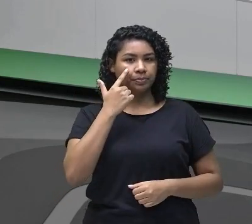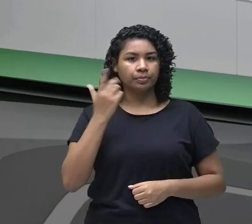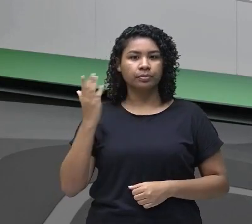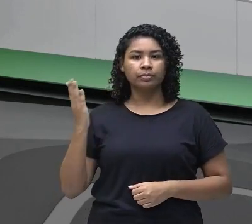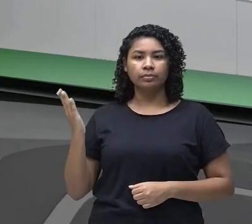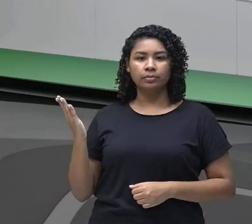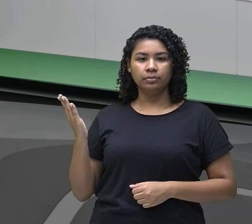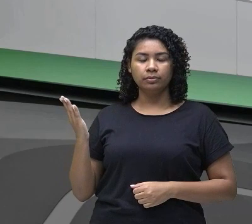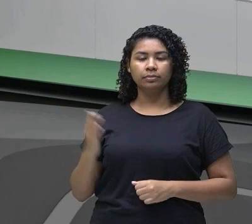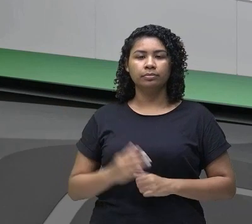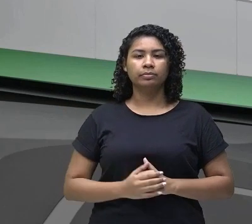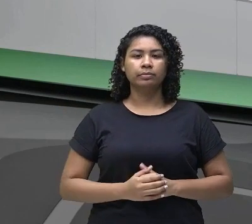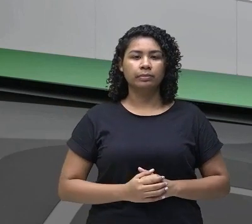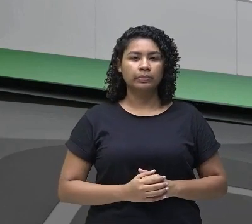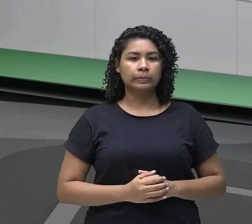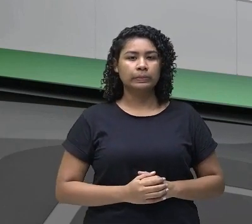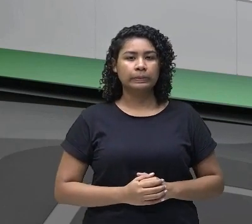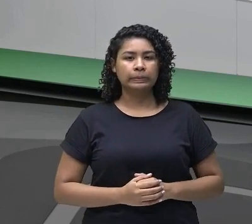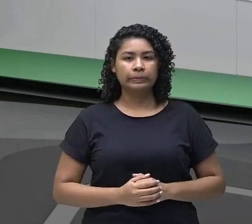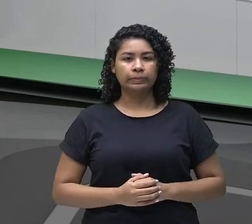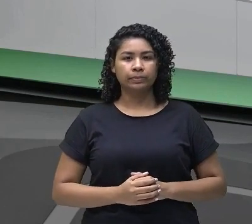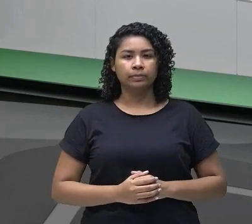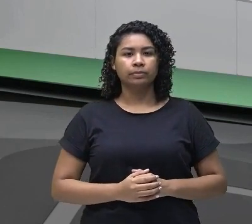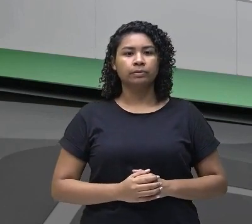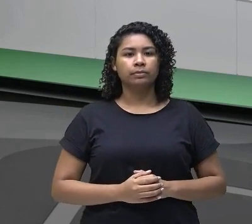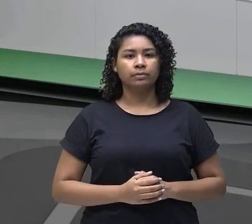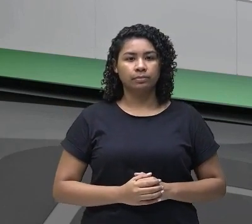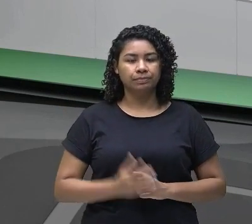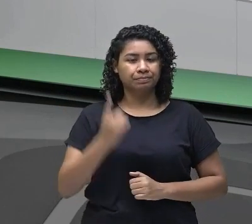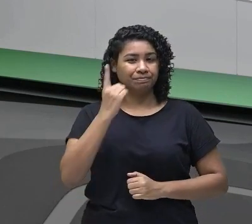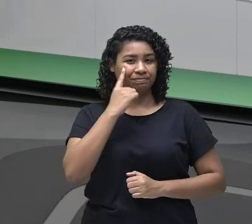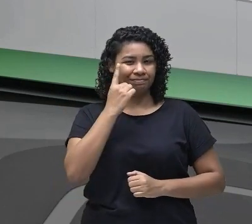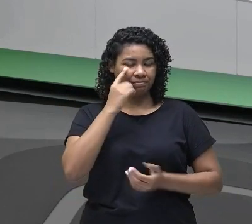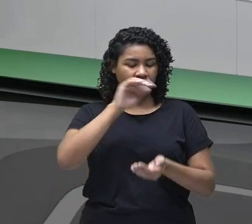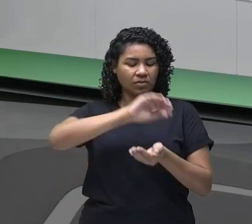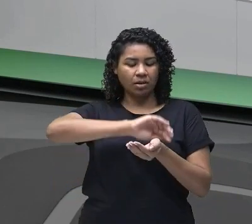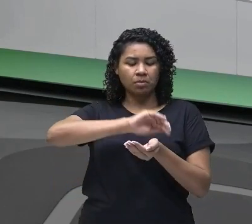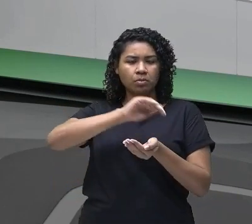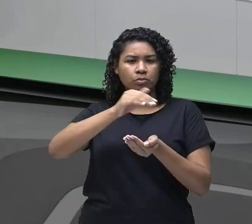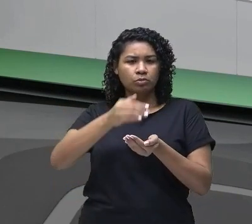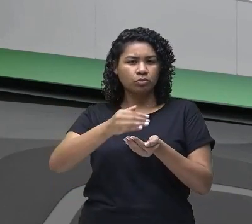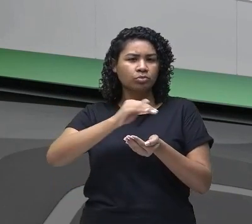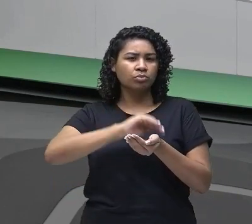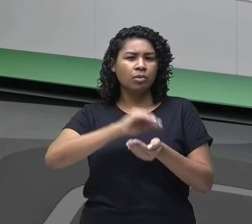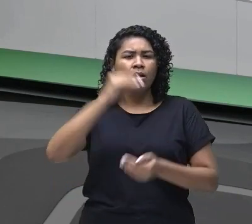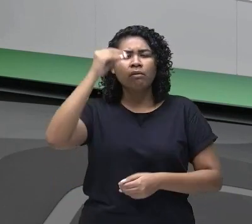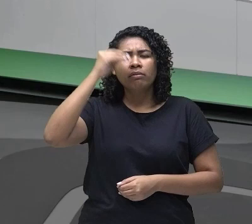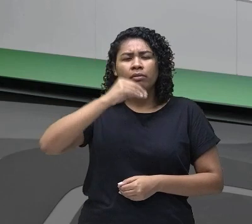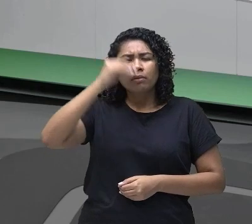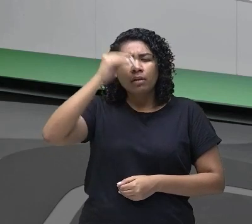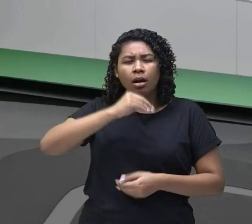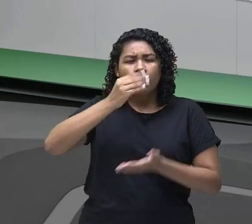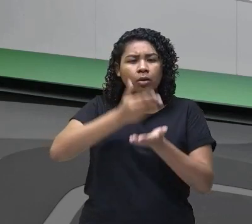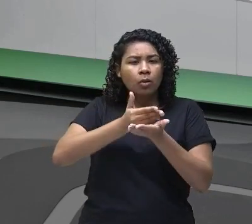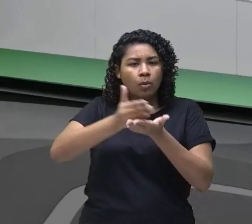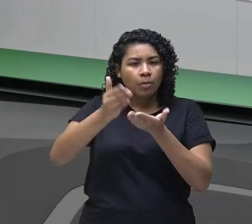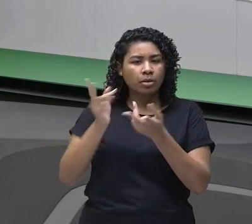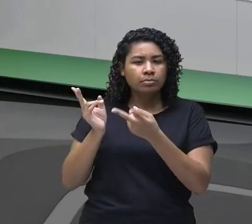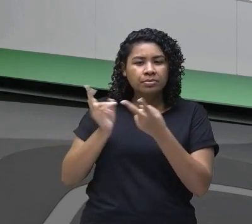a redução, os desgastes da camada de ozônio. Reparem aqui, vou mostrar para